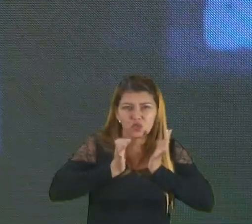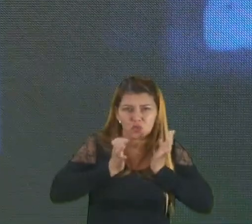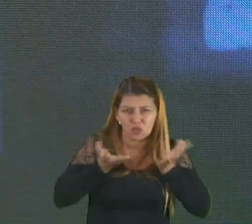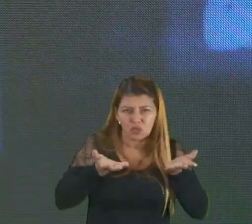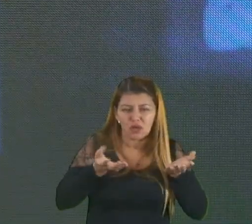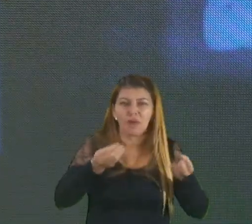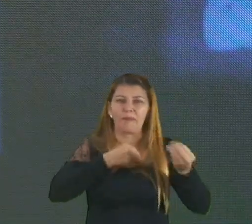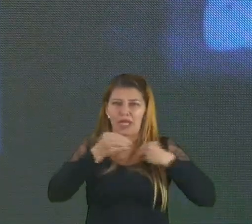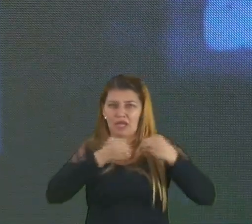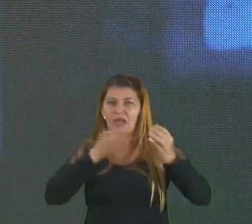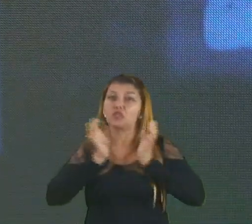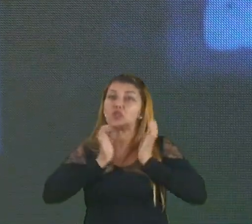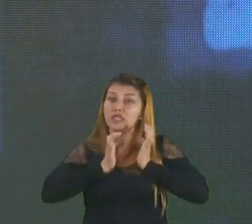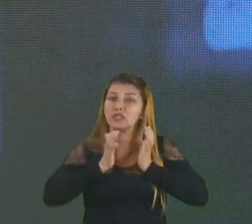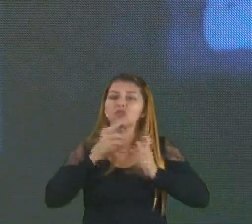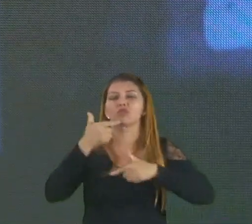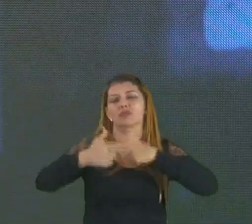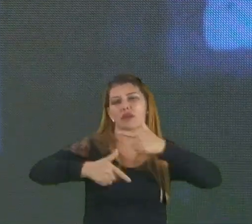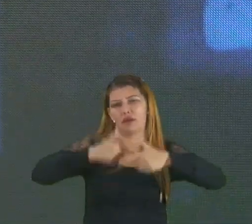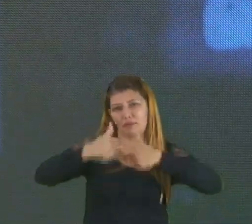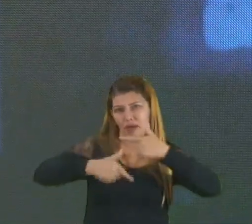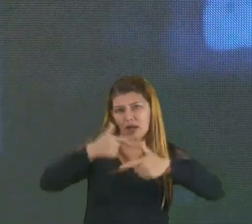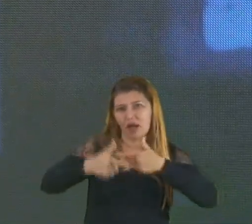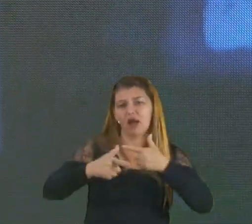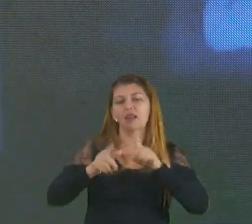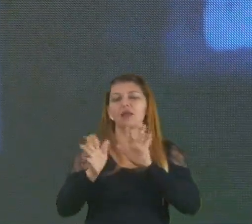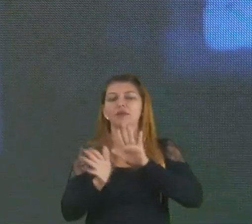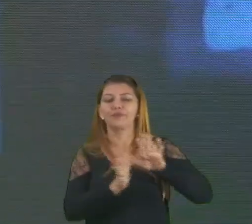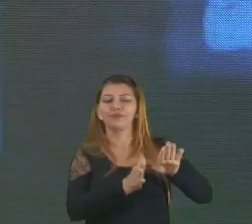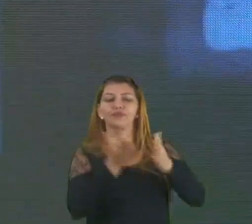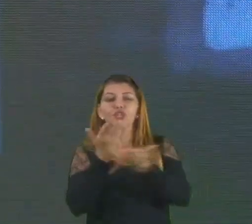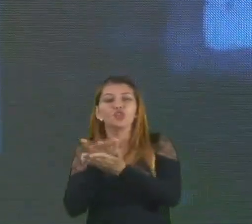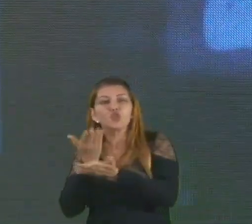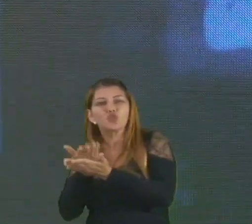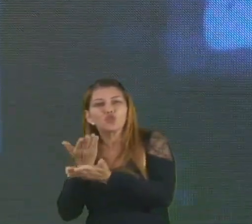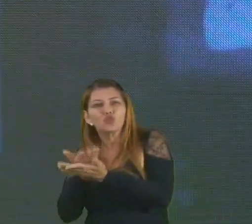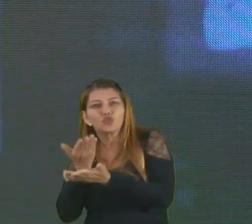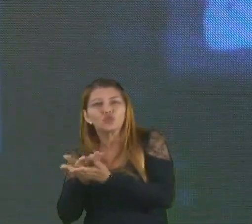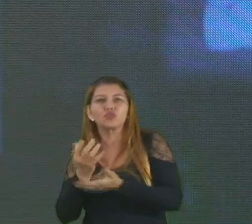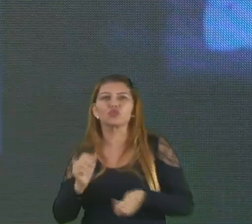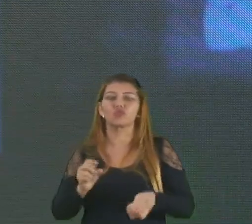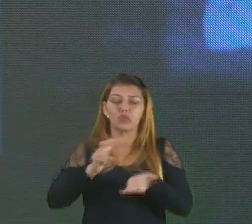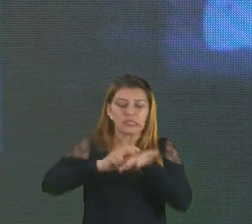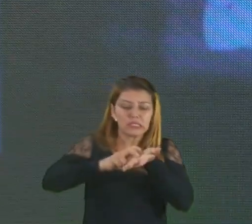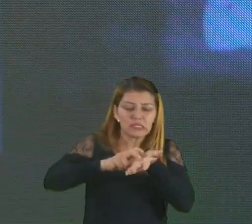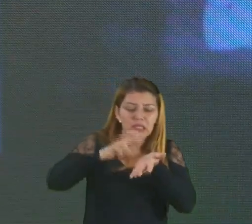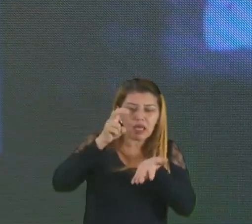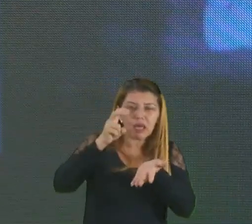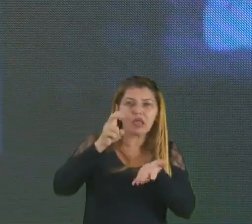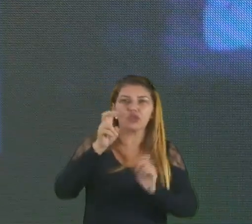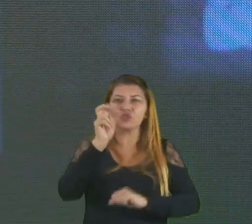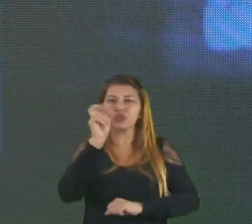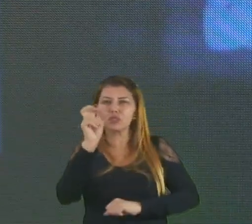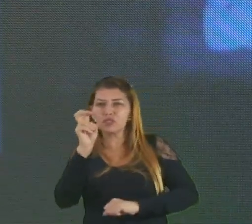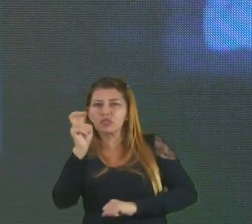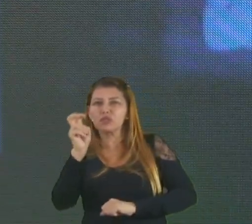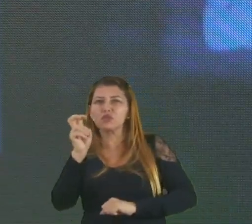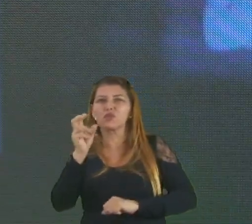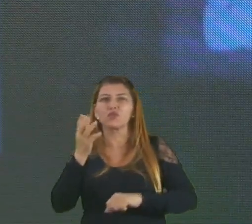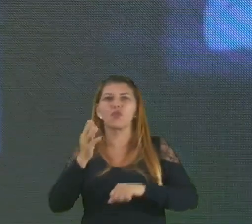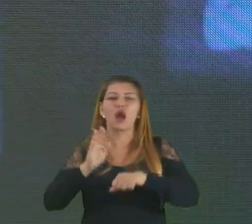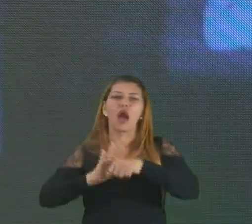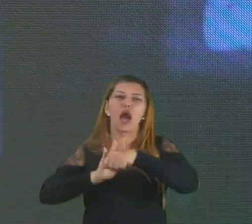ficar rico, irmão? Trabalhe, estude, acorde 5 da manhã, durma meia-noite,